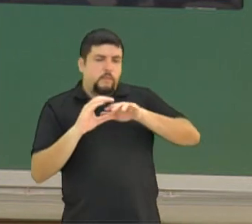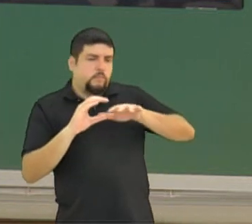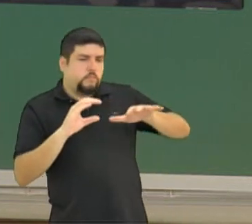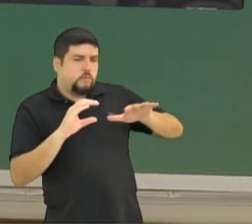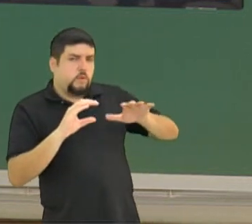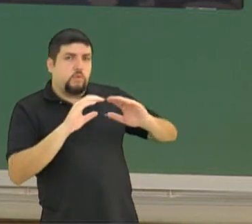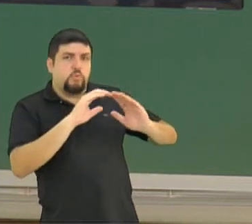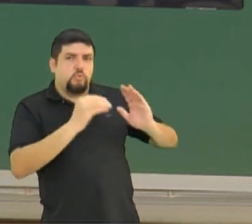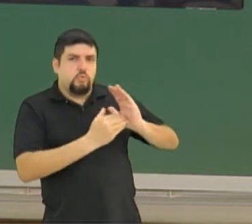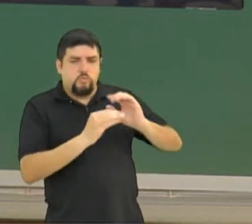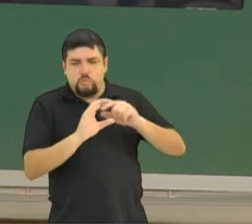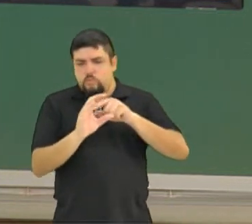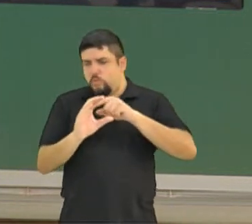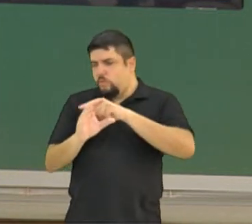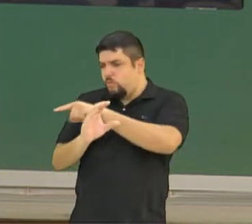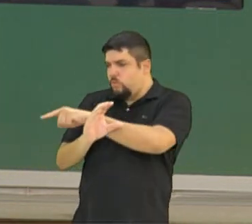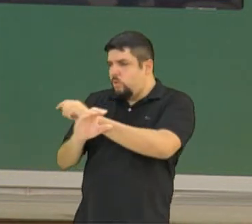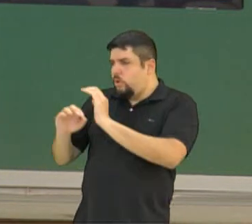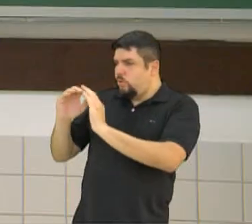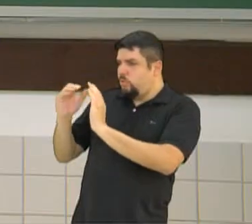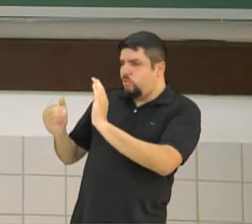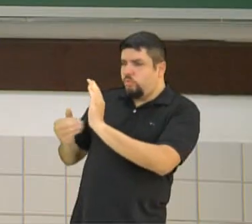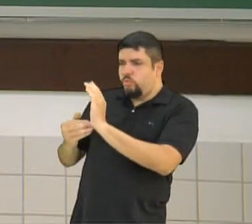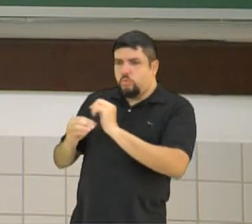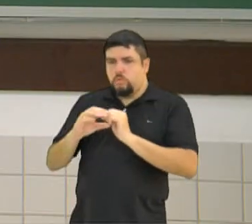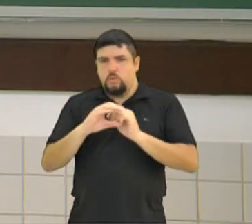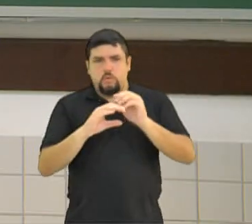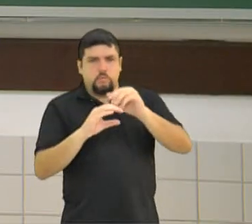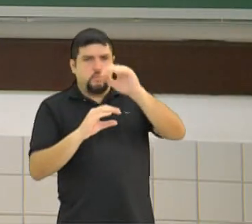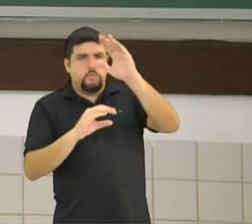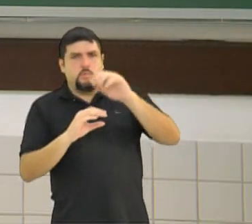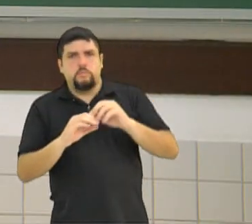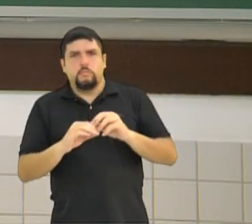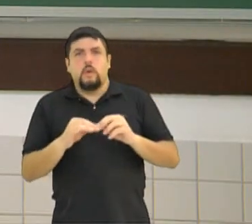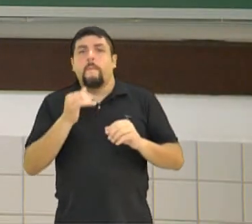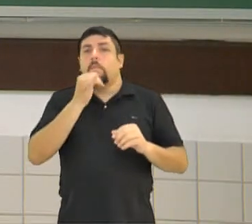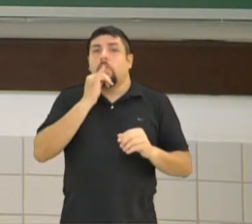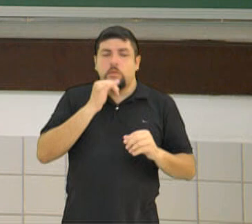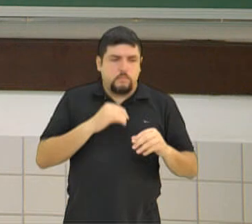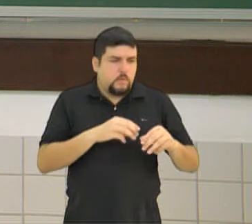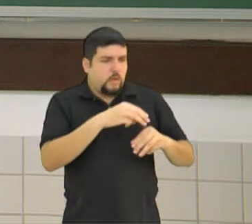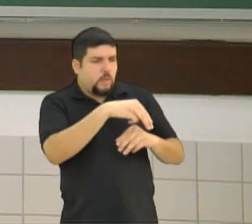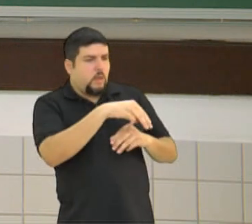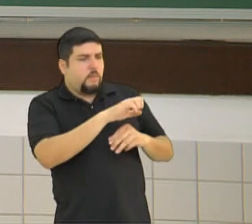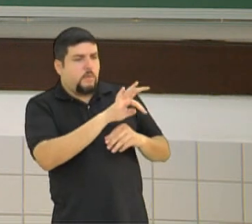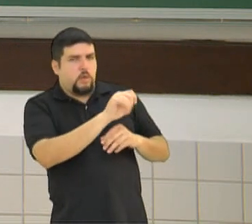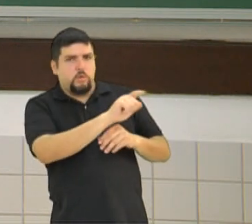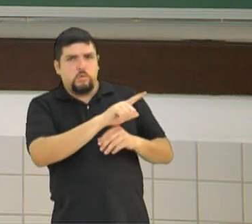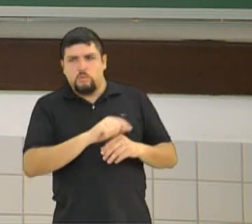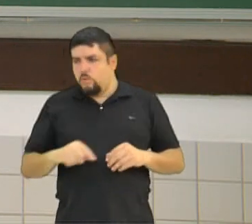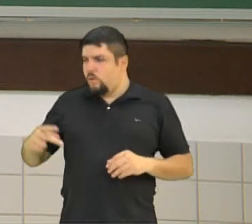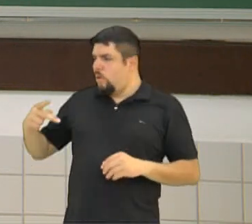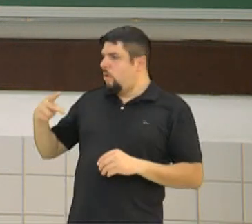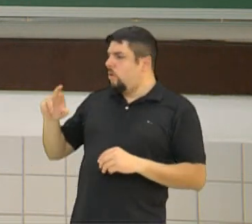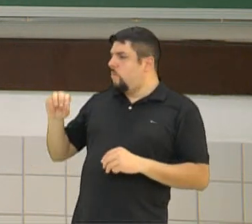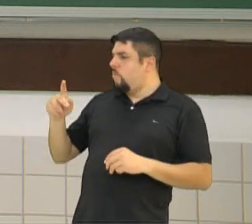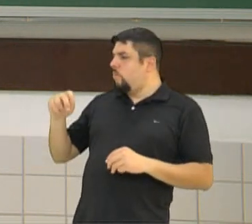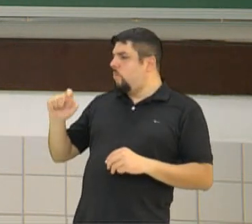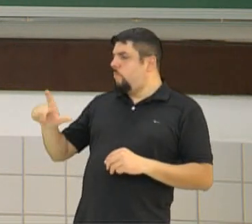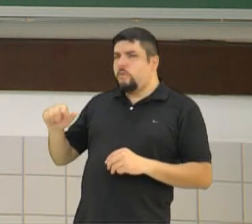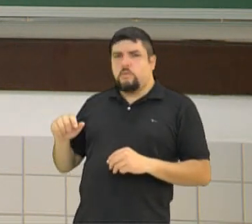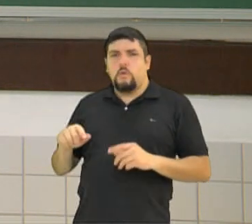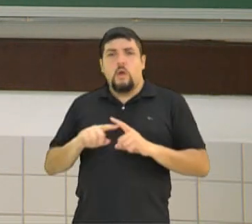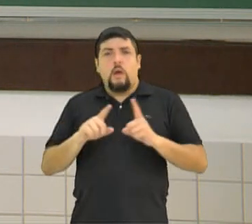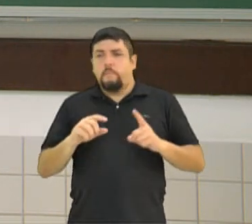que tem para o outro, tá? Por exemplo, eu posso ter metil para o meu lado de cá, eu posso ter, sei lá, um propil para o lado de cá. Ah, professor, mas é